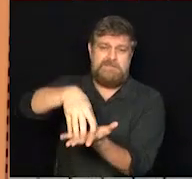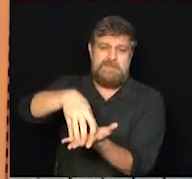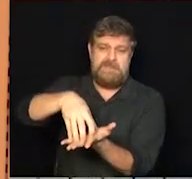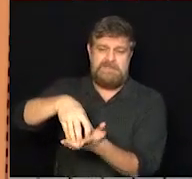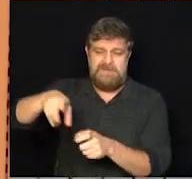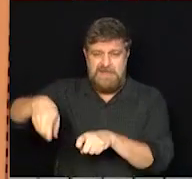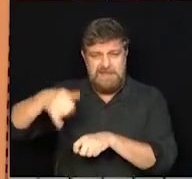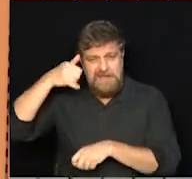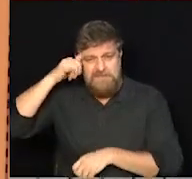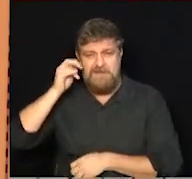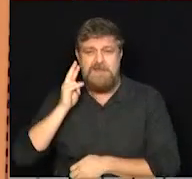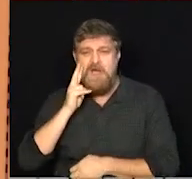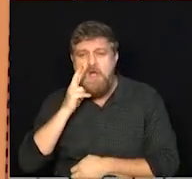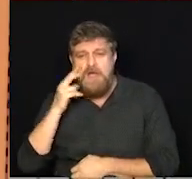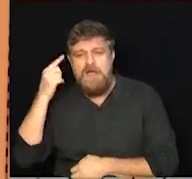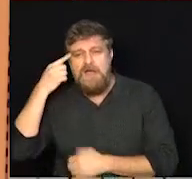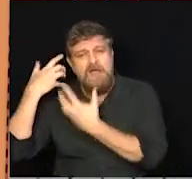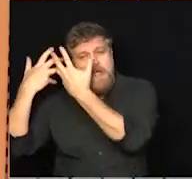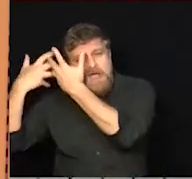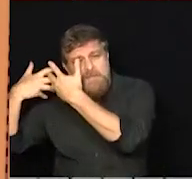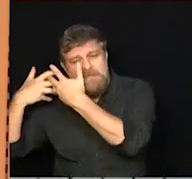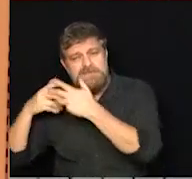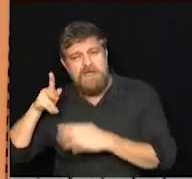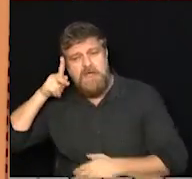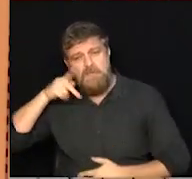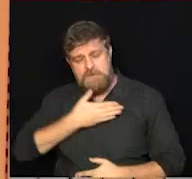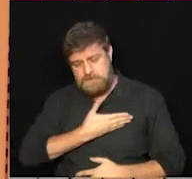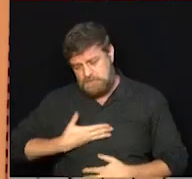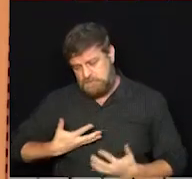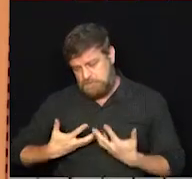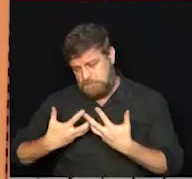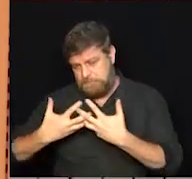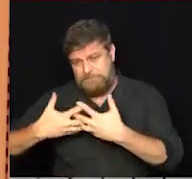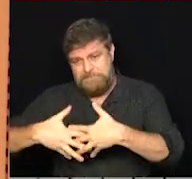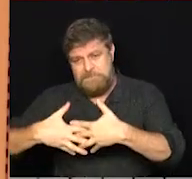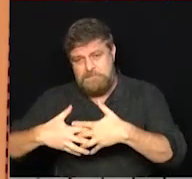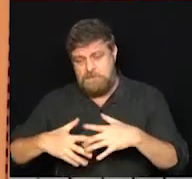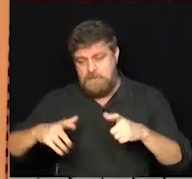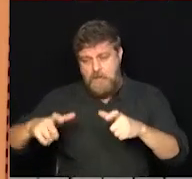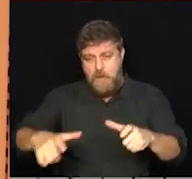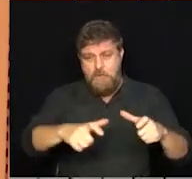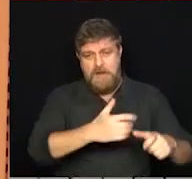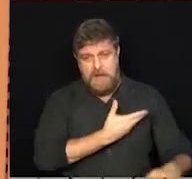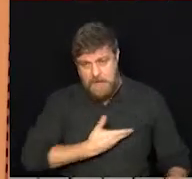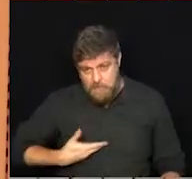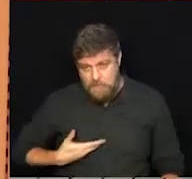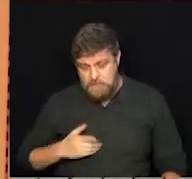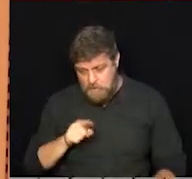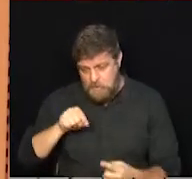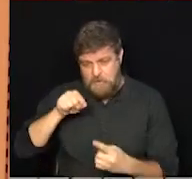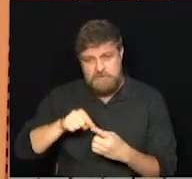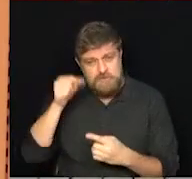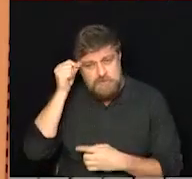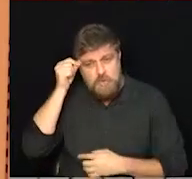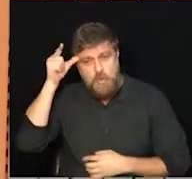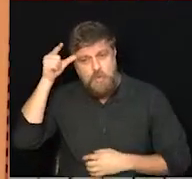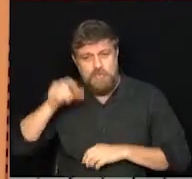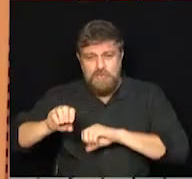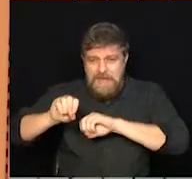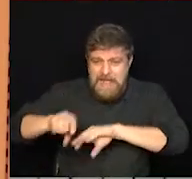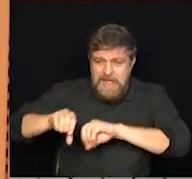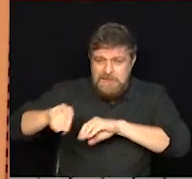e há de se pensar uma política pública consistente para espaços como esse dia de Cultura Educação